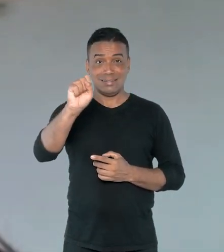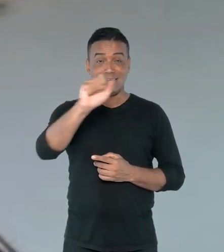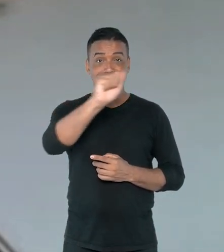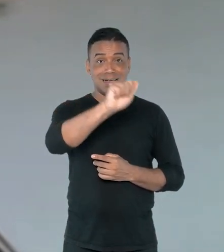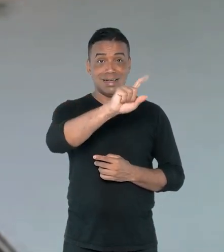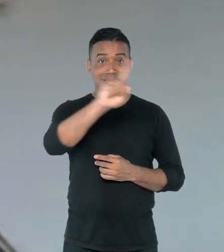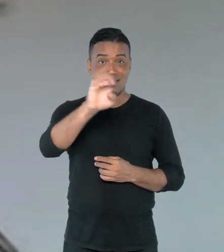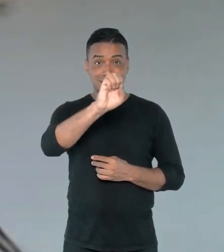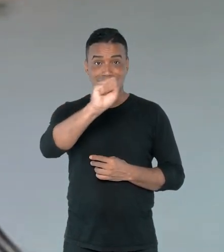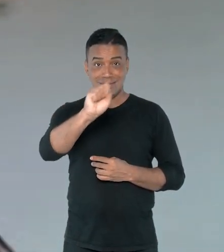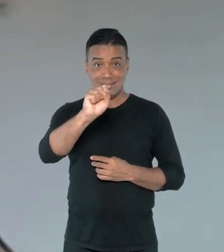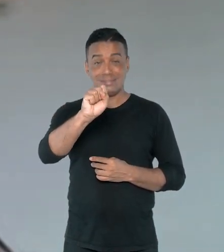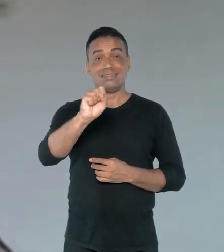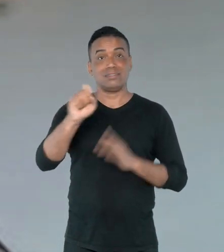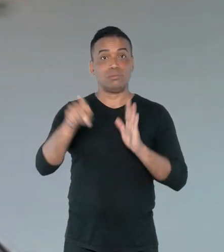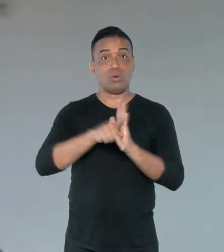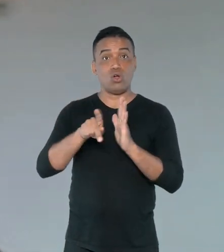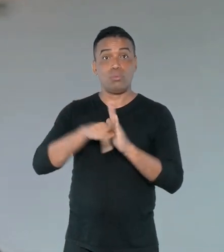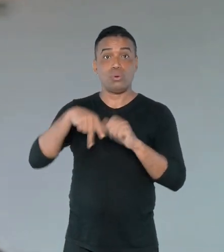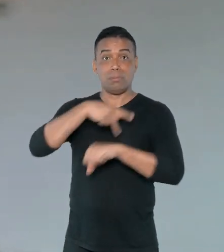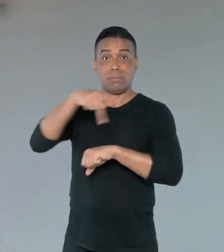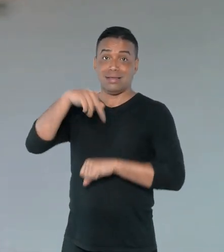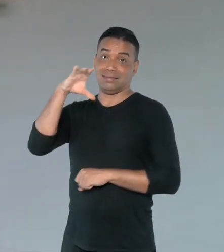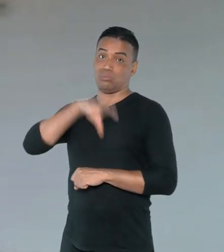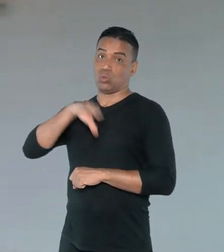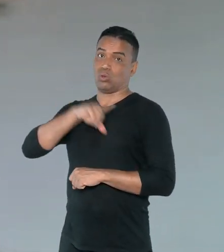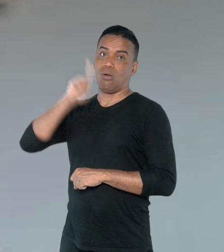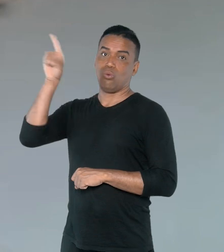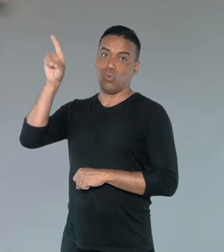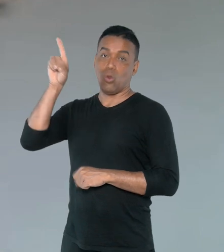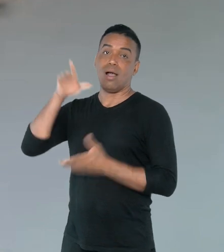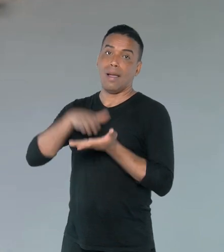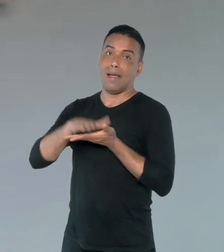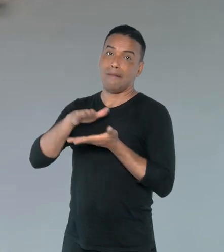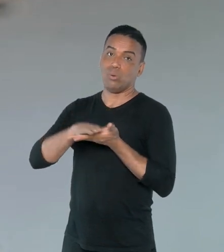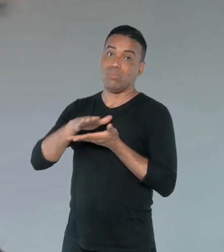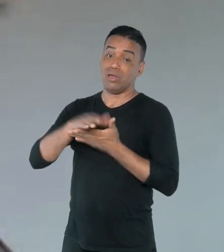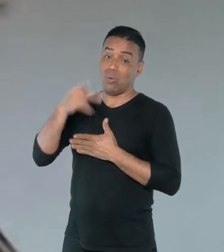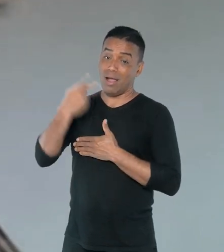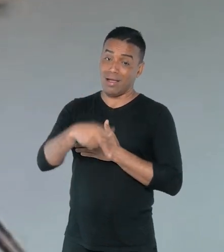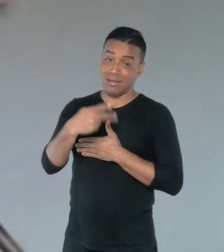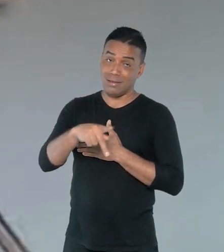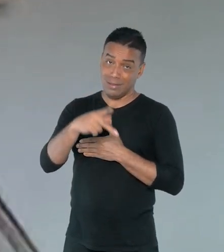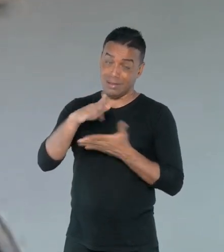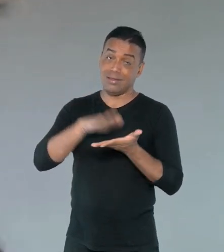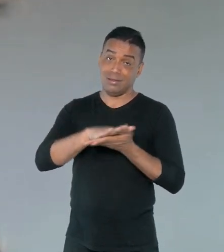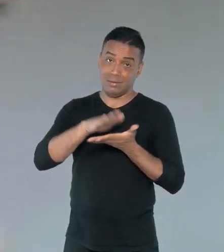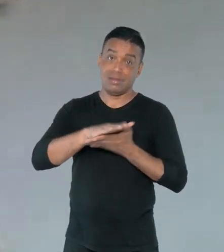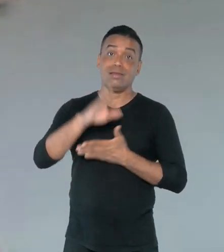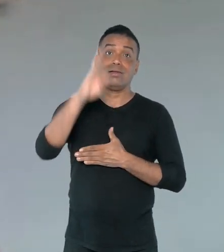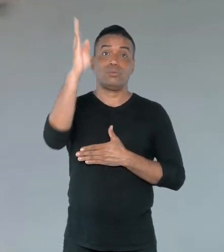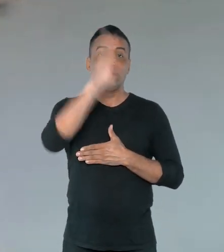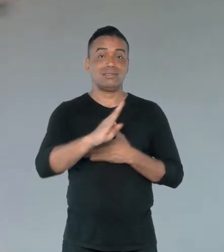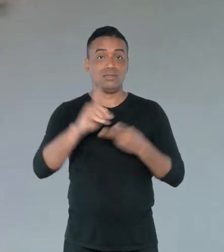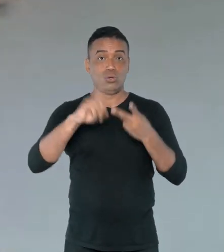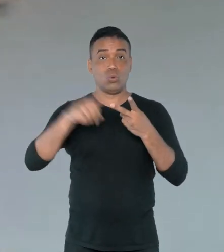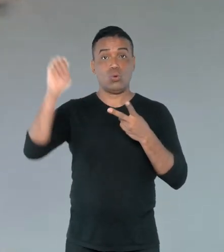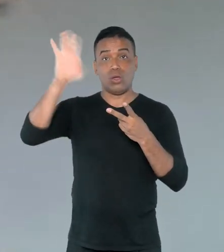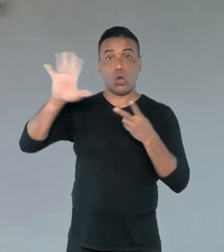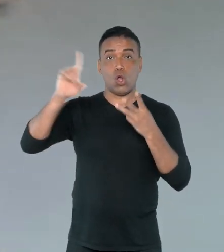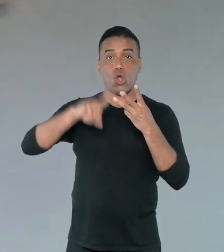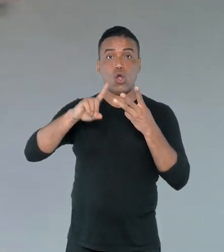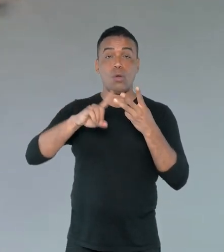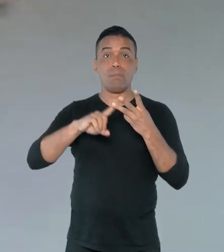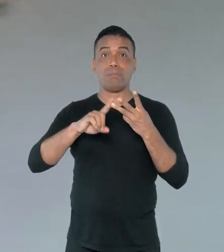né? Eles são de Portugal, e eles publicam livros aqui no Brasil, na Europa, no